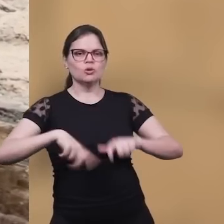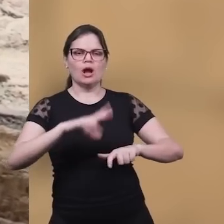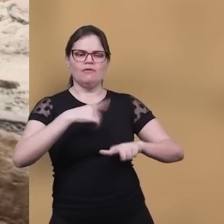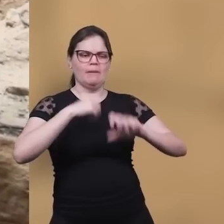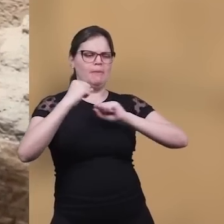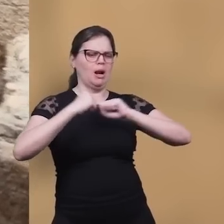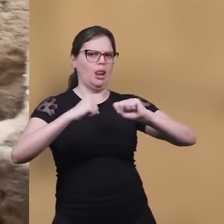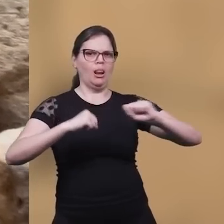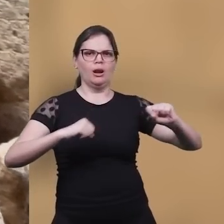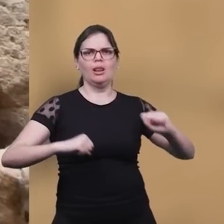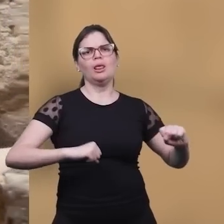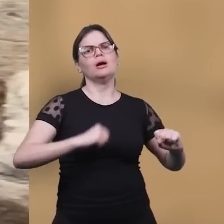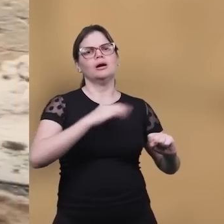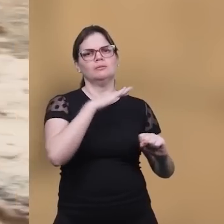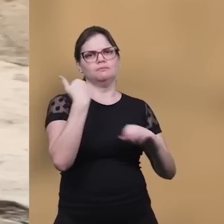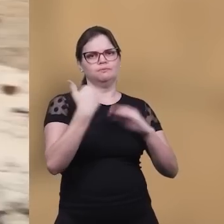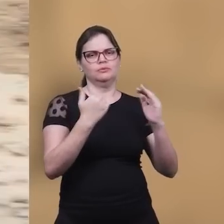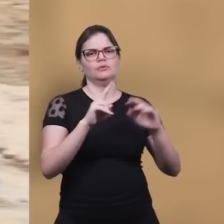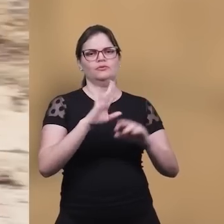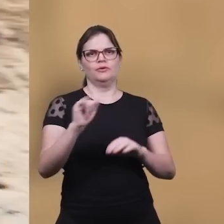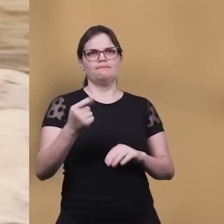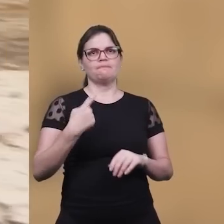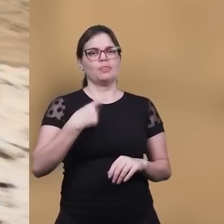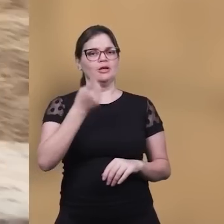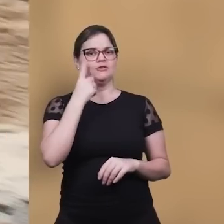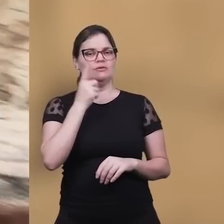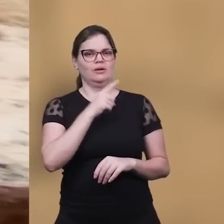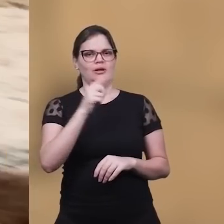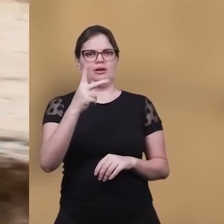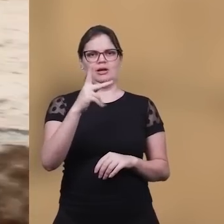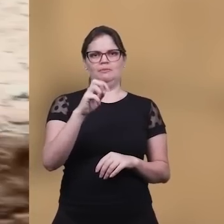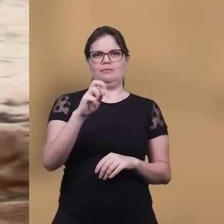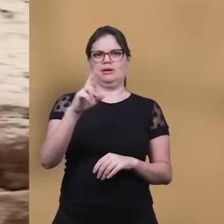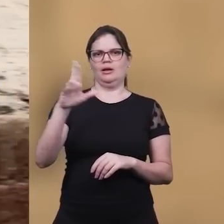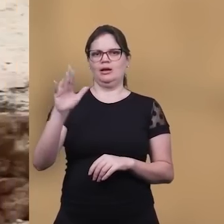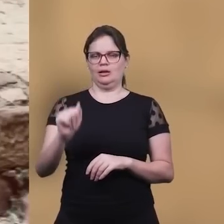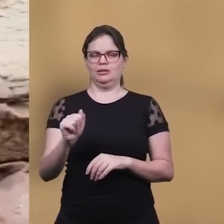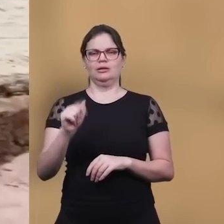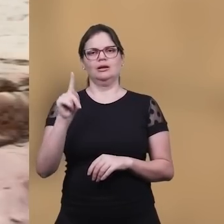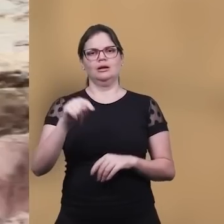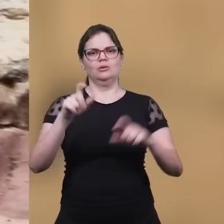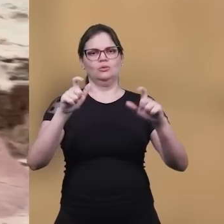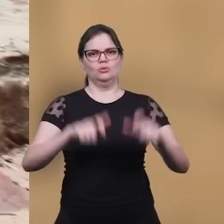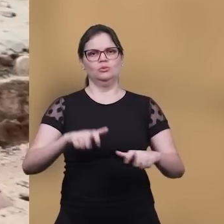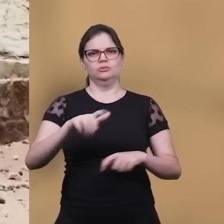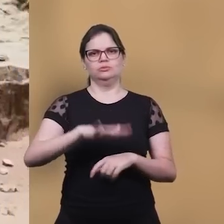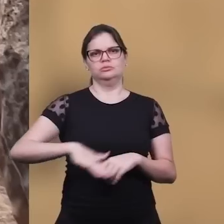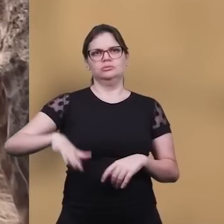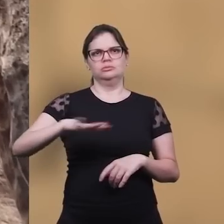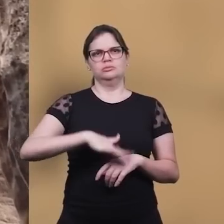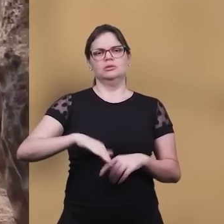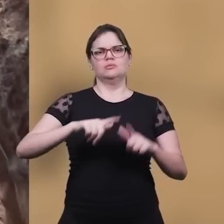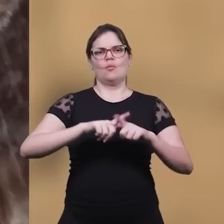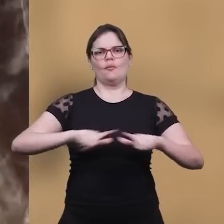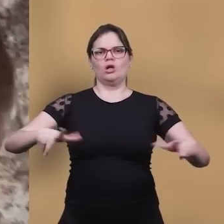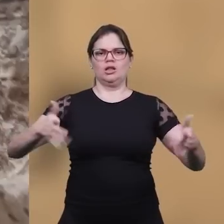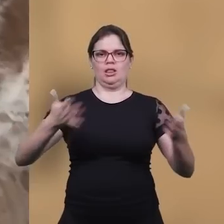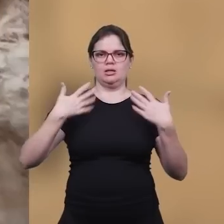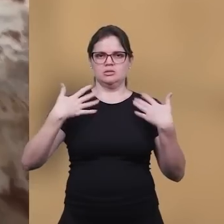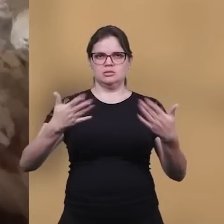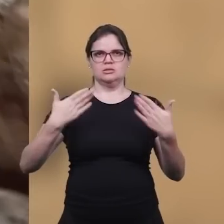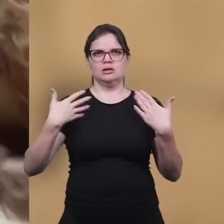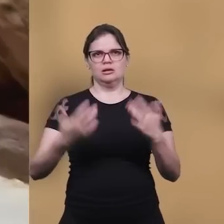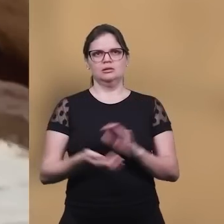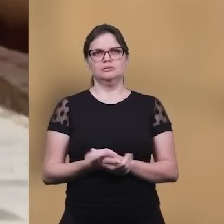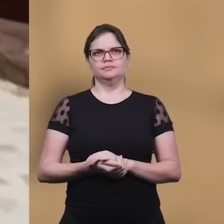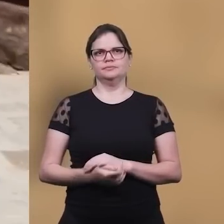lá, hoje nós podemos ver em Petra, uma região, bem dizer, é uma região desértica, e